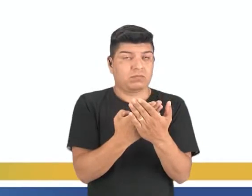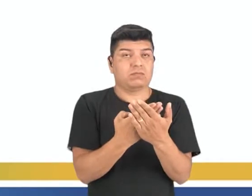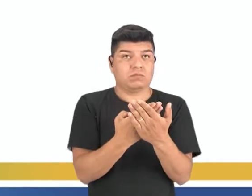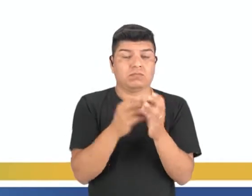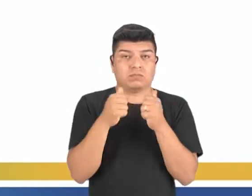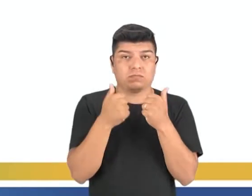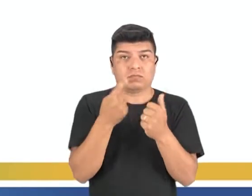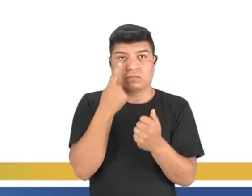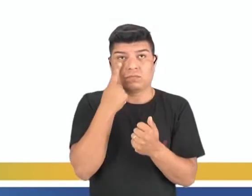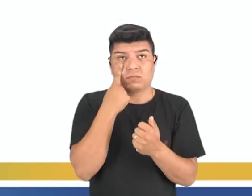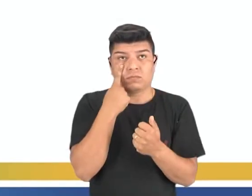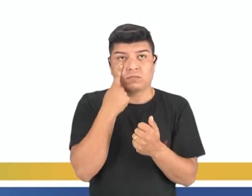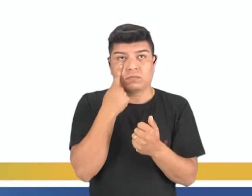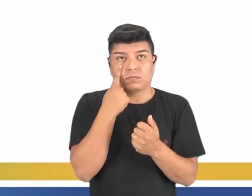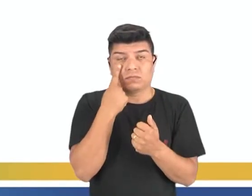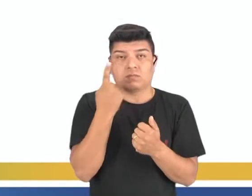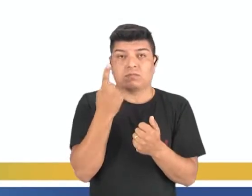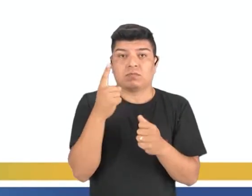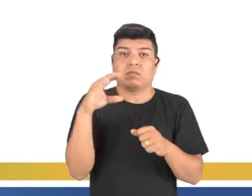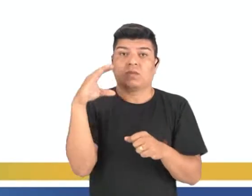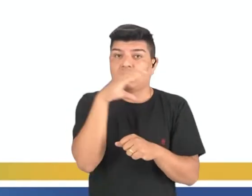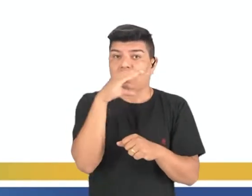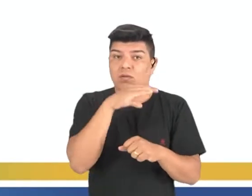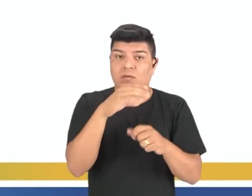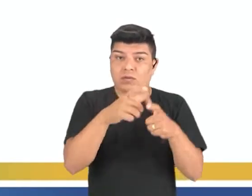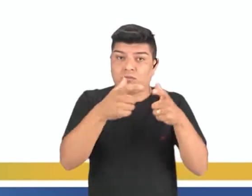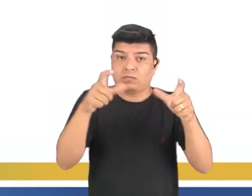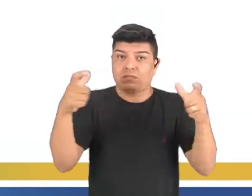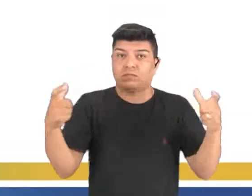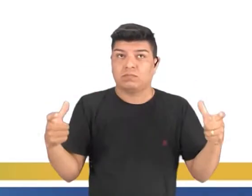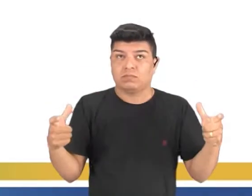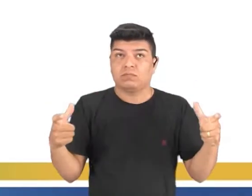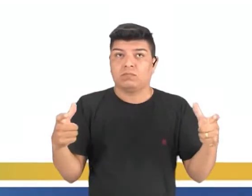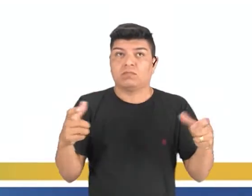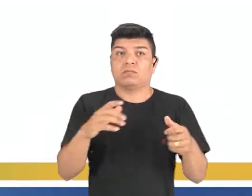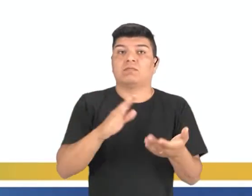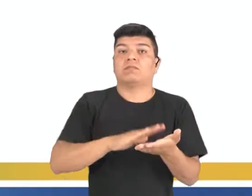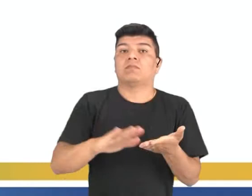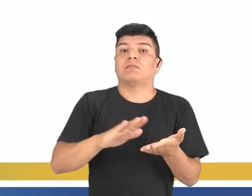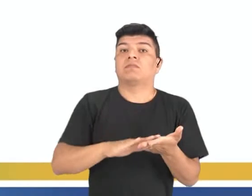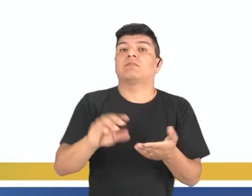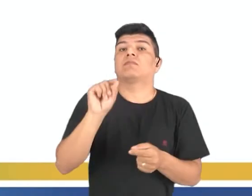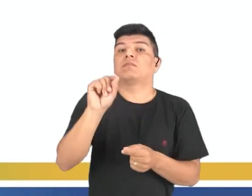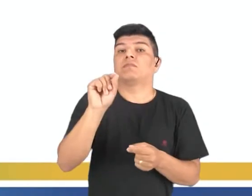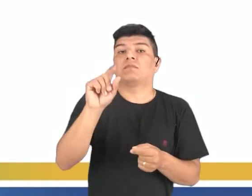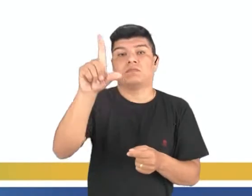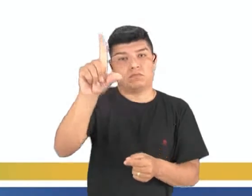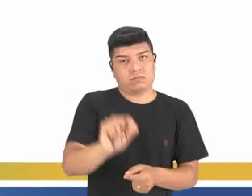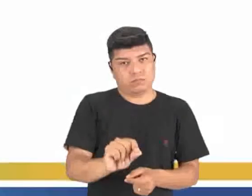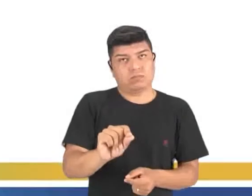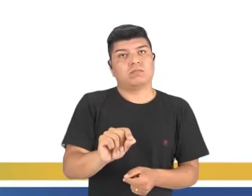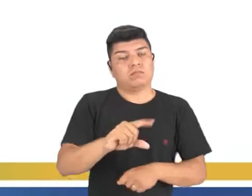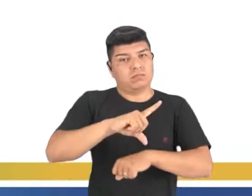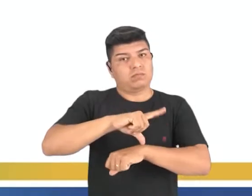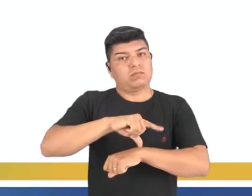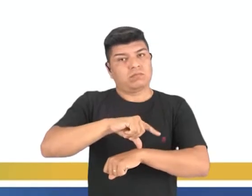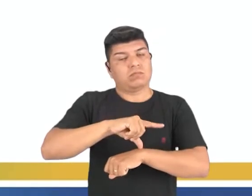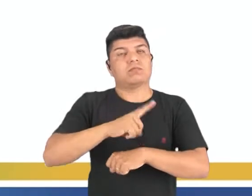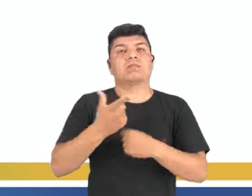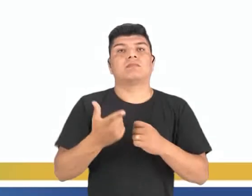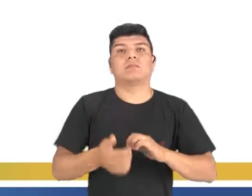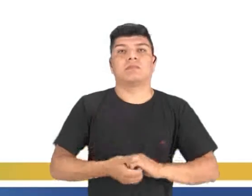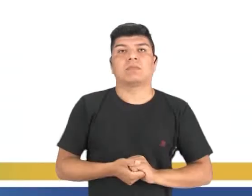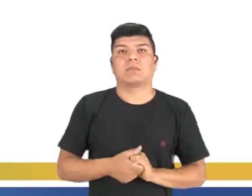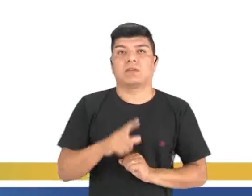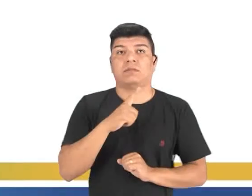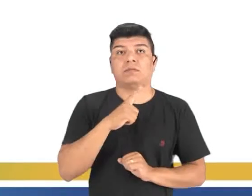Muito bem, observe que à medida que a velocidade do Caio cresce, né, ele vai gastar menos tempo para chegar nessa escola. Então, a